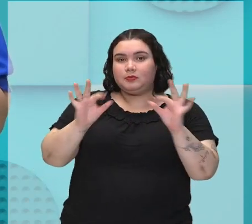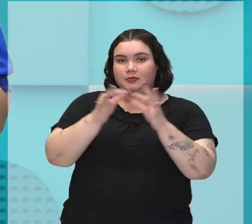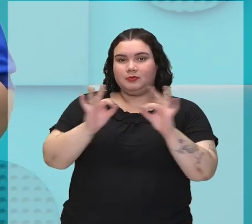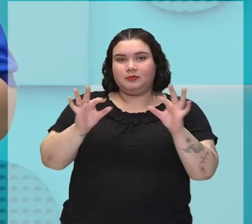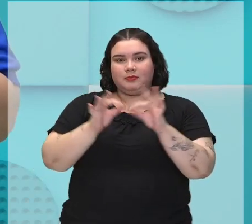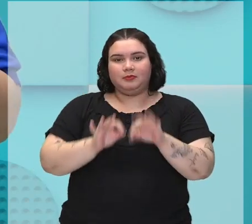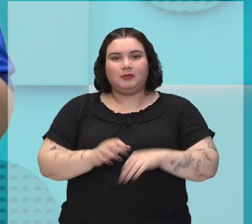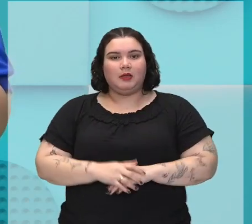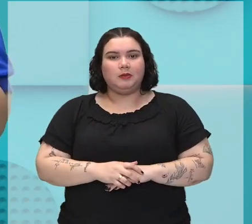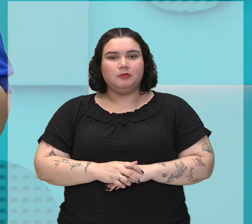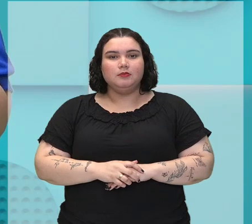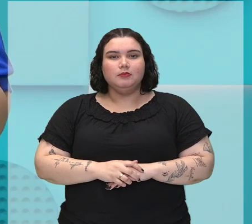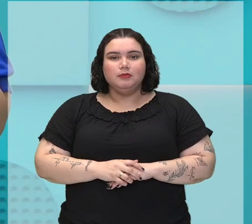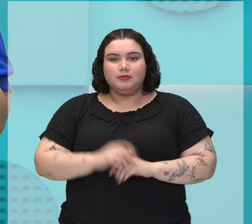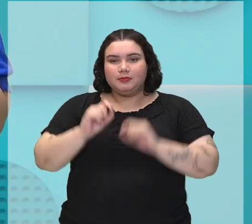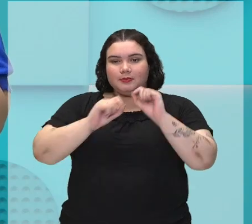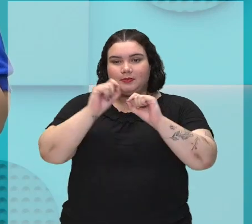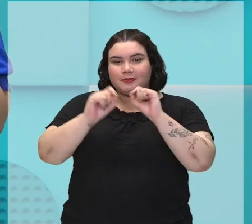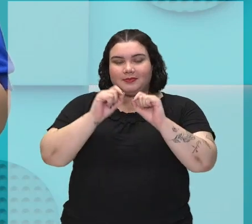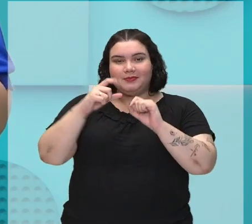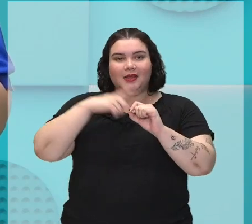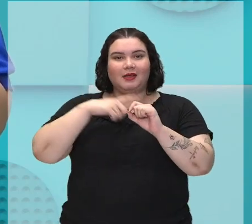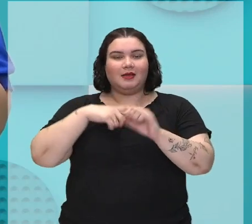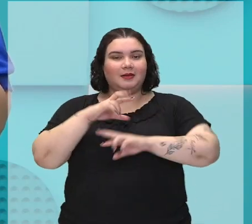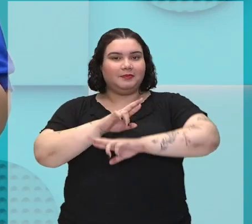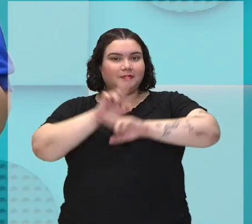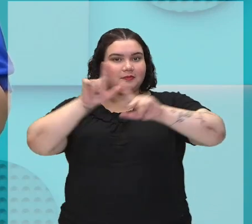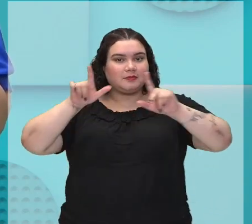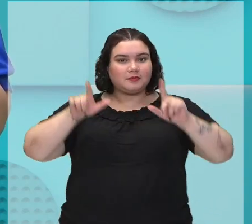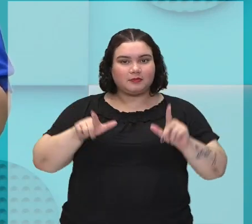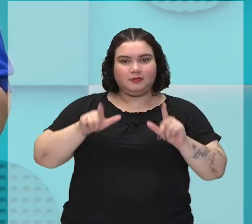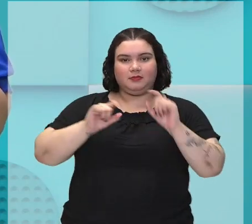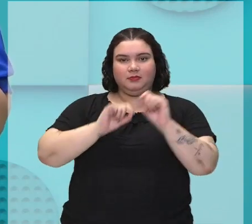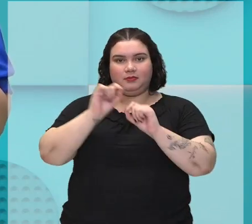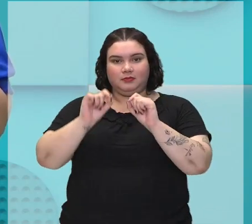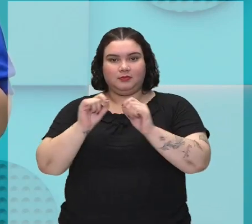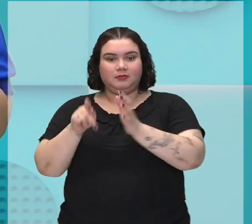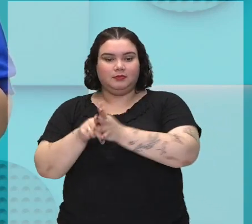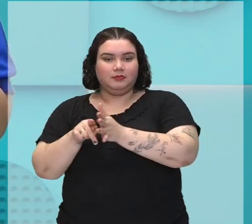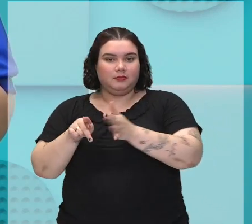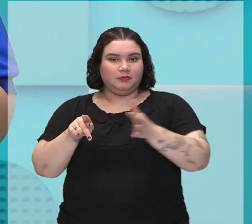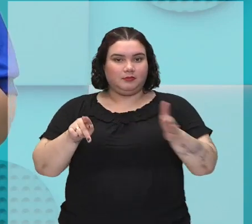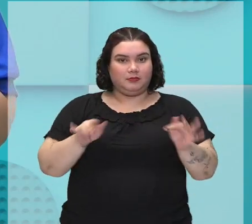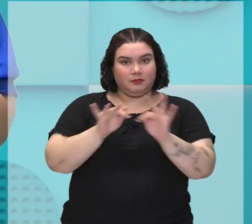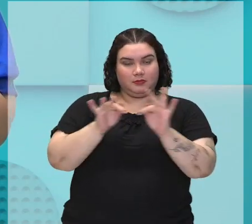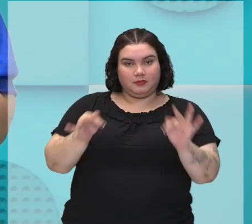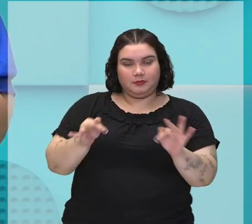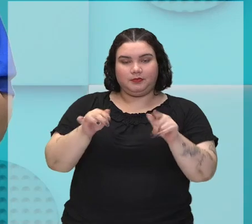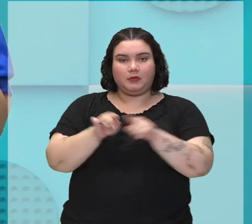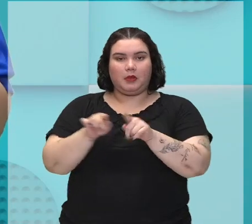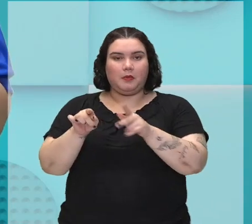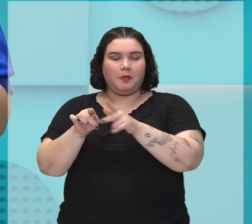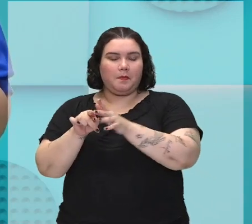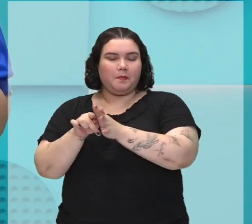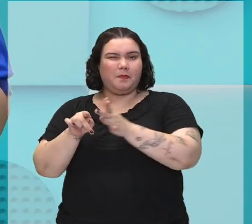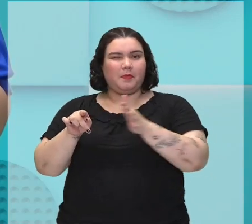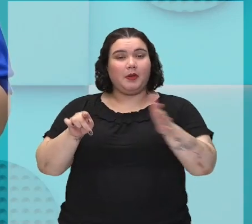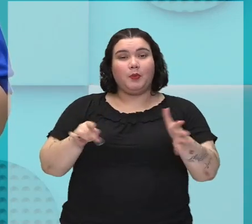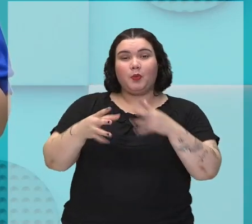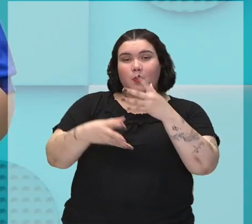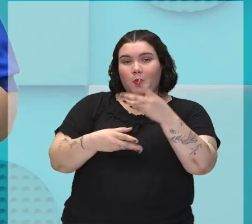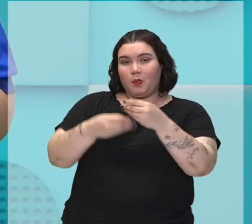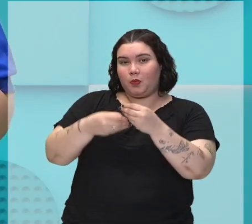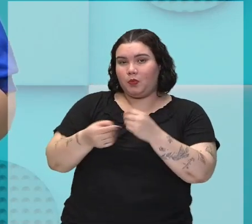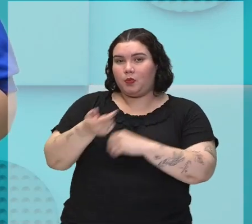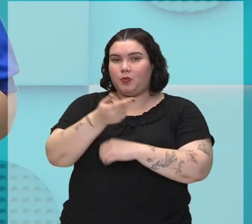e fazendo essa diferença entre o período simples e o período composto.